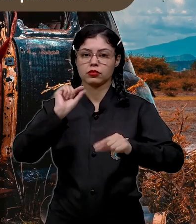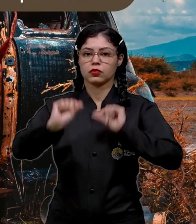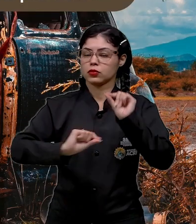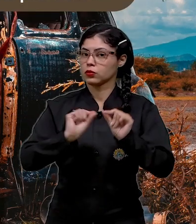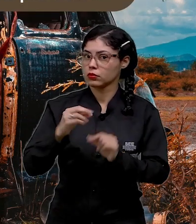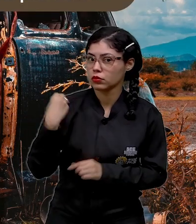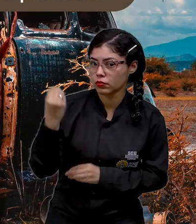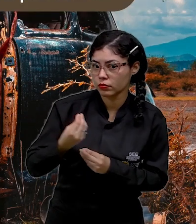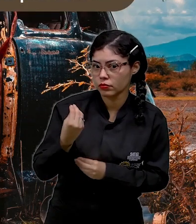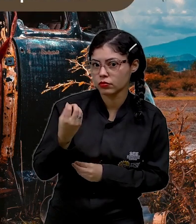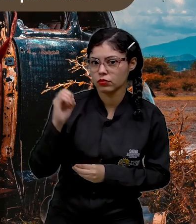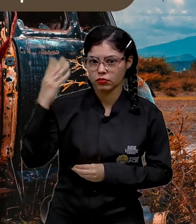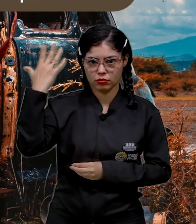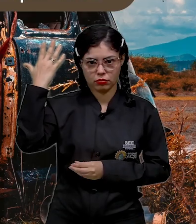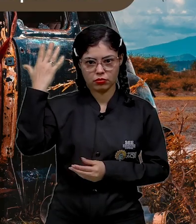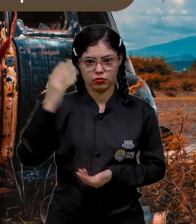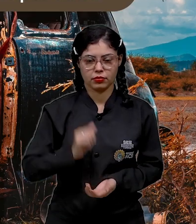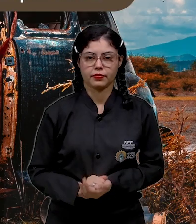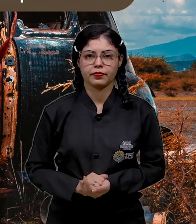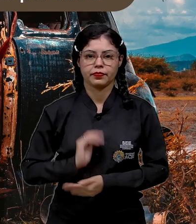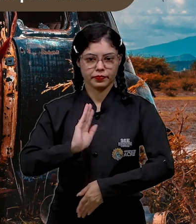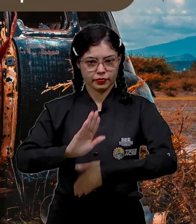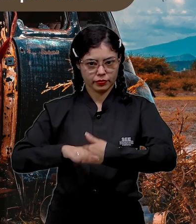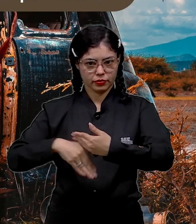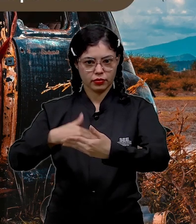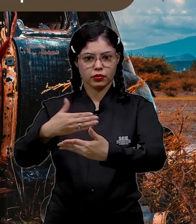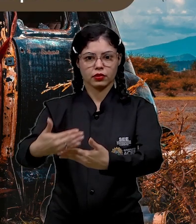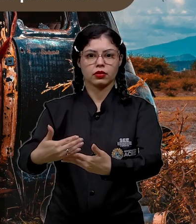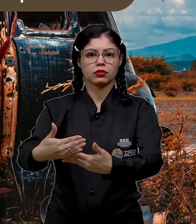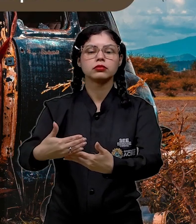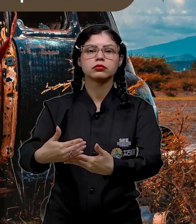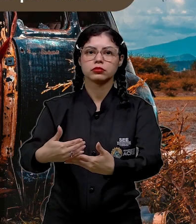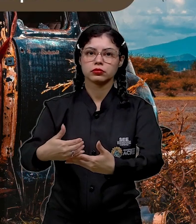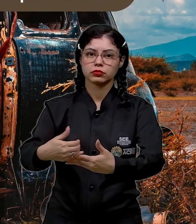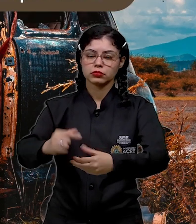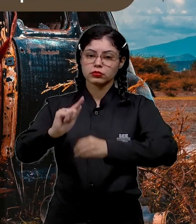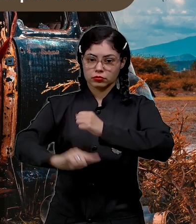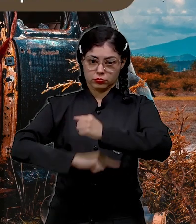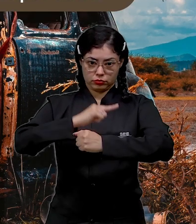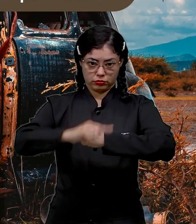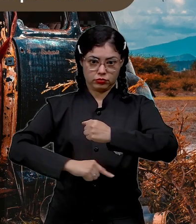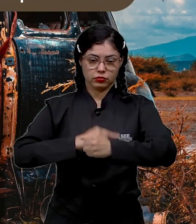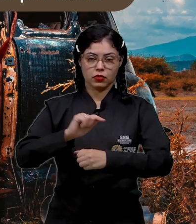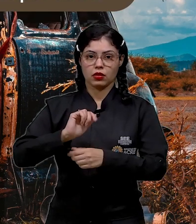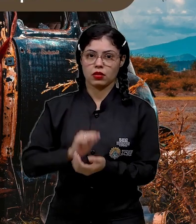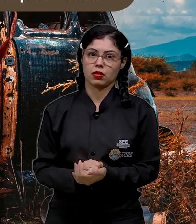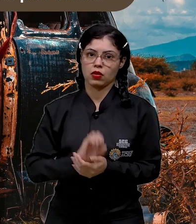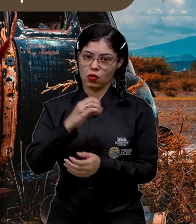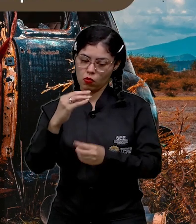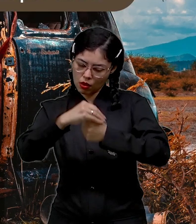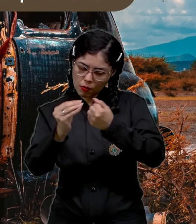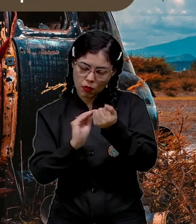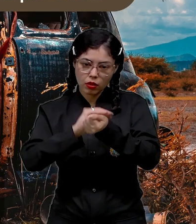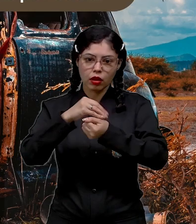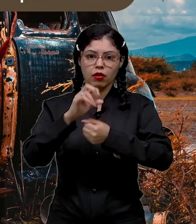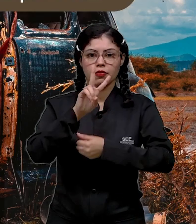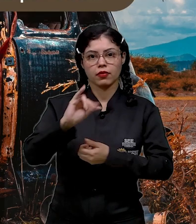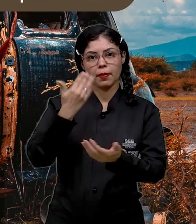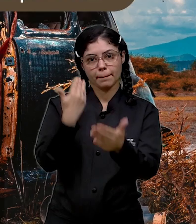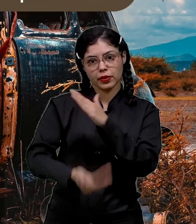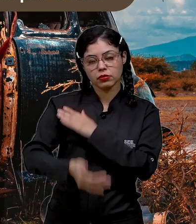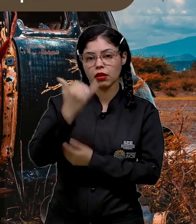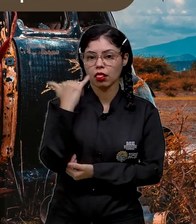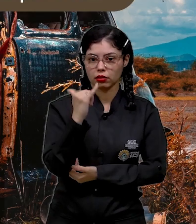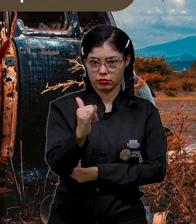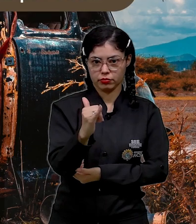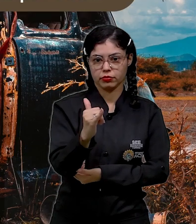ocorre. Então, a oxidação é um processo onde o átomo, ou o íon, ou a molécula vai o quê? Ela vai perder elétrons